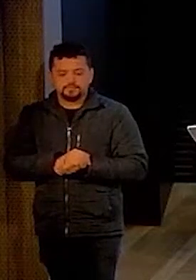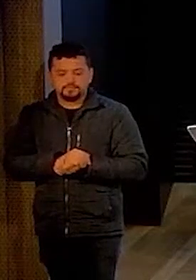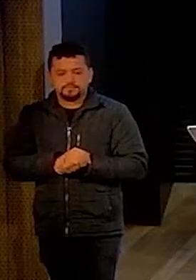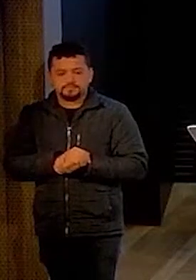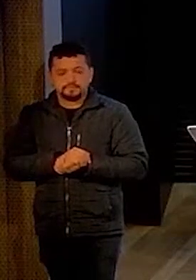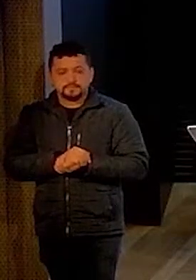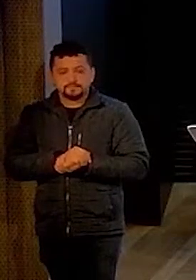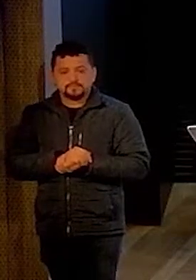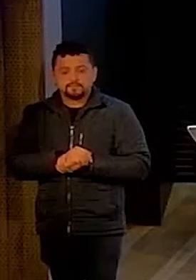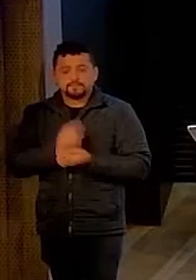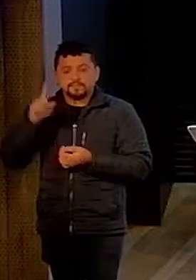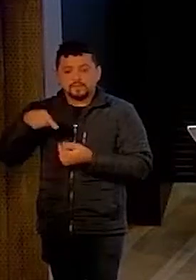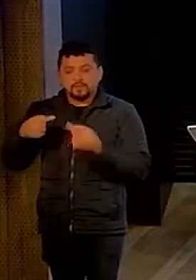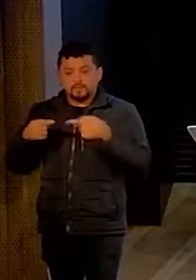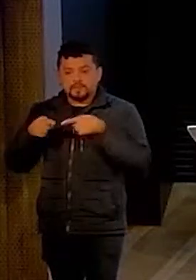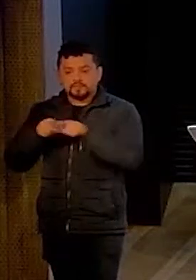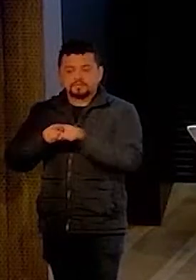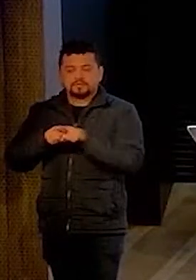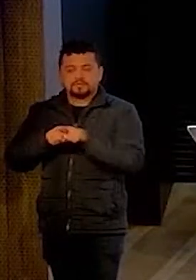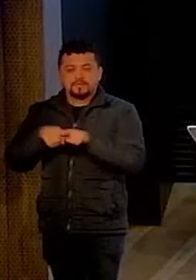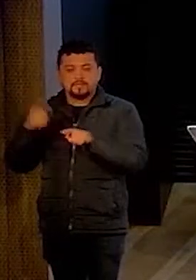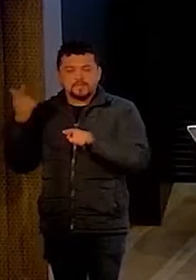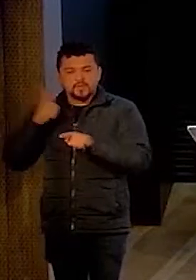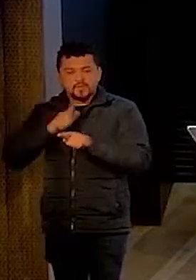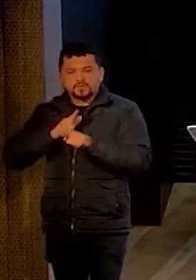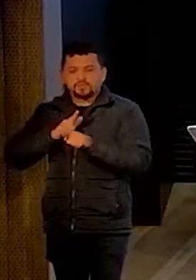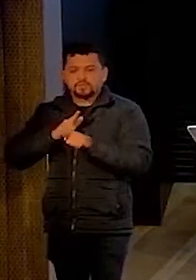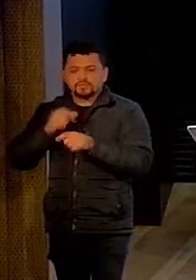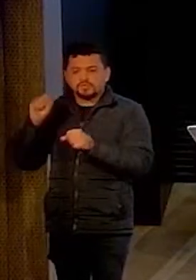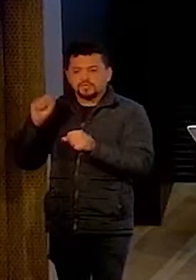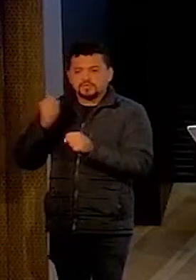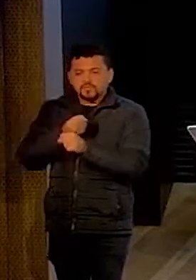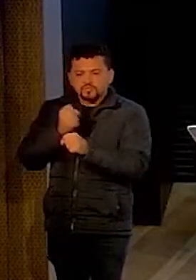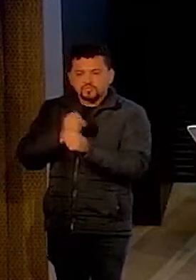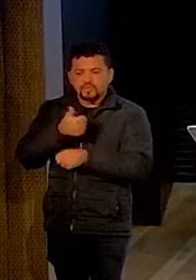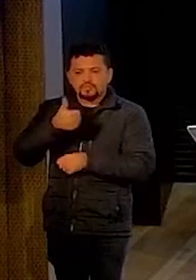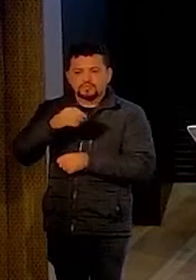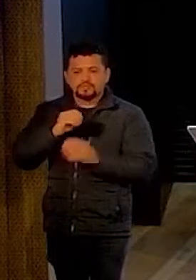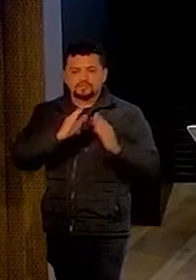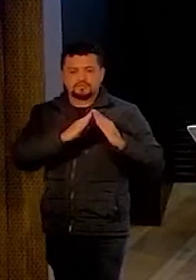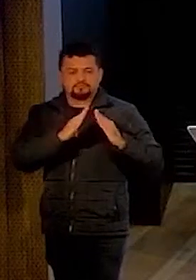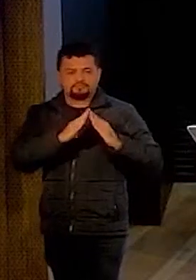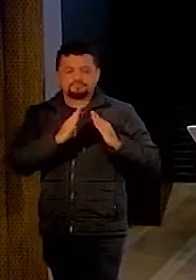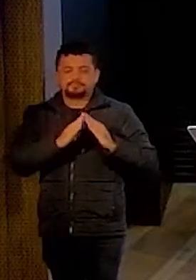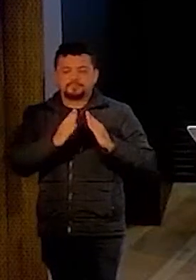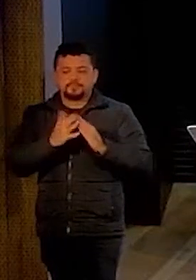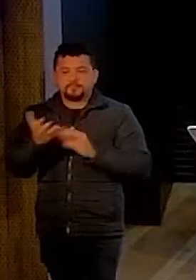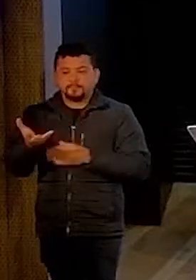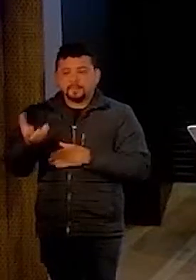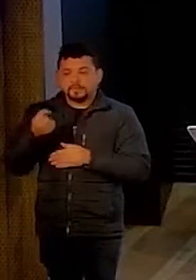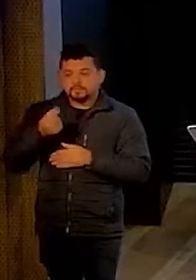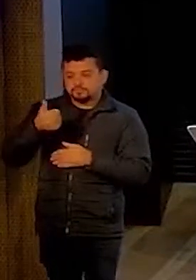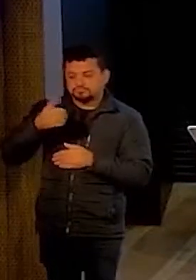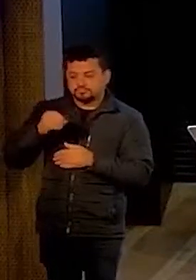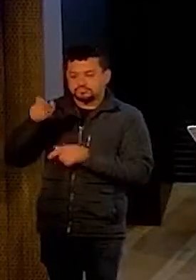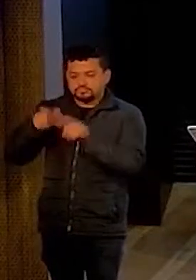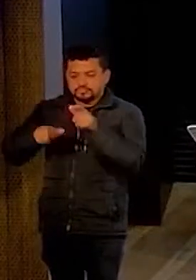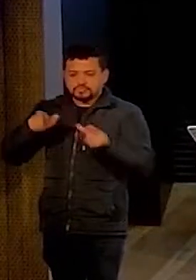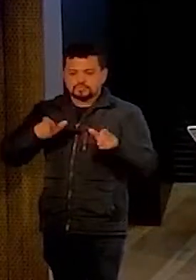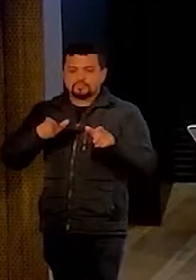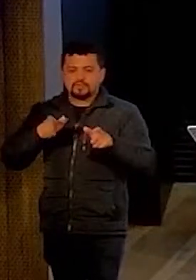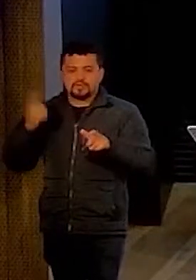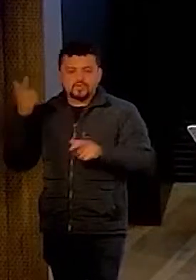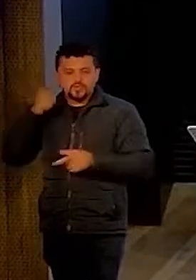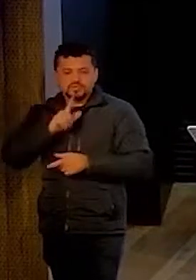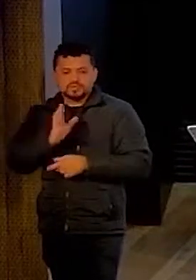foi uma parceria para construção de 10 casas para colher mais pessoas para salvar